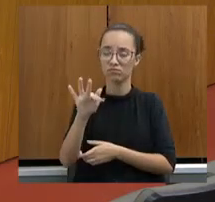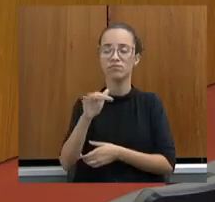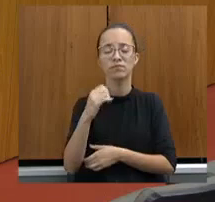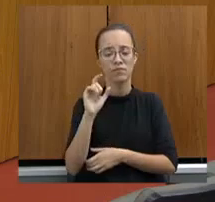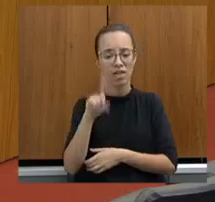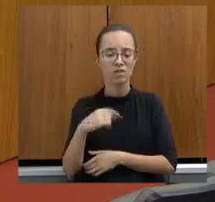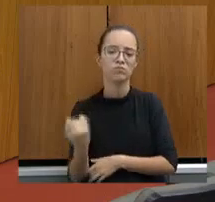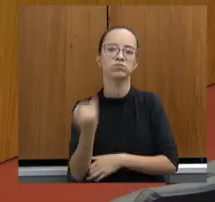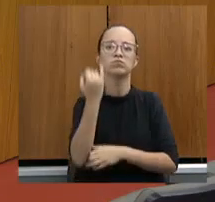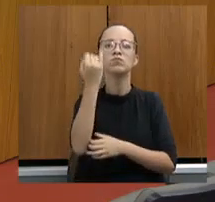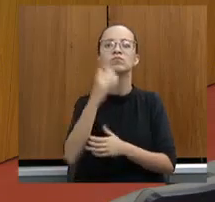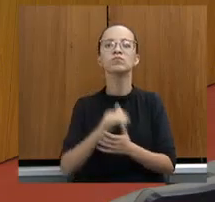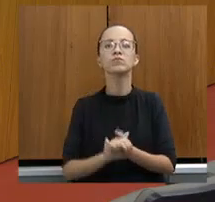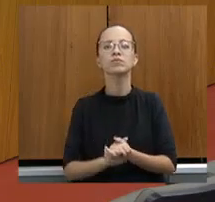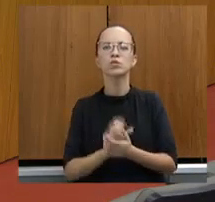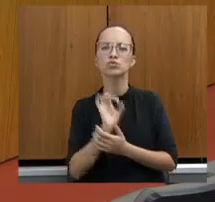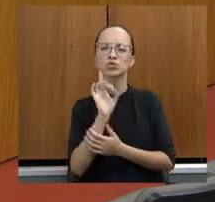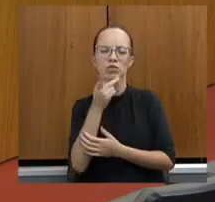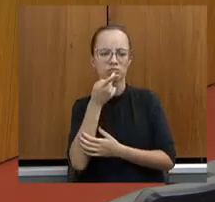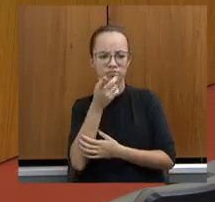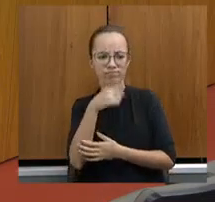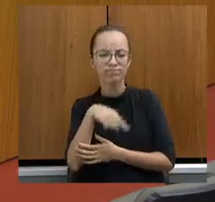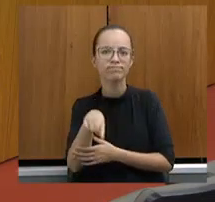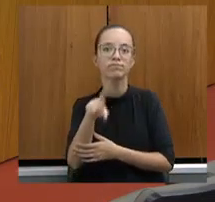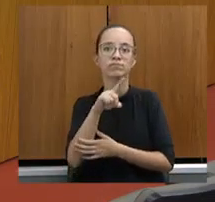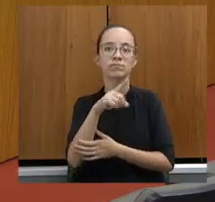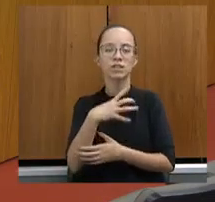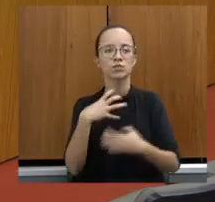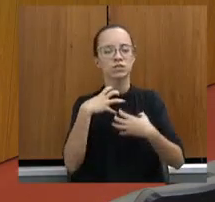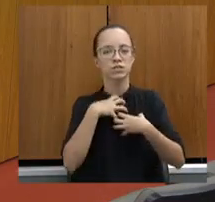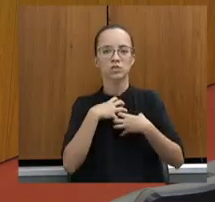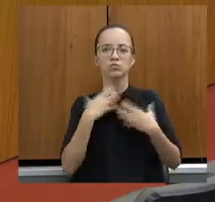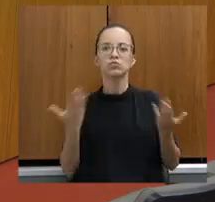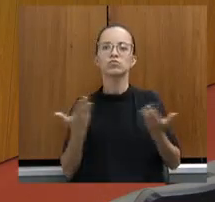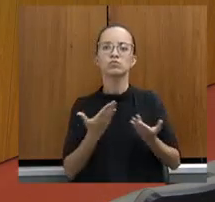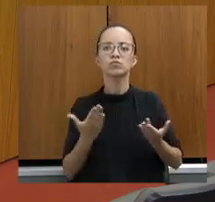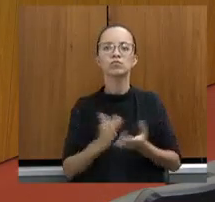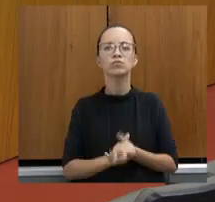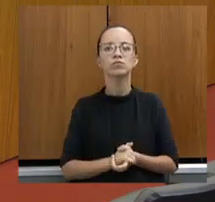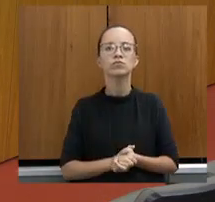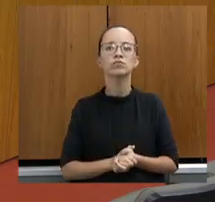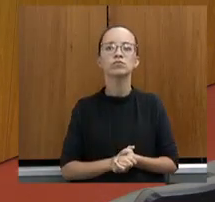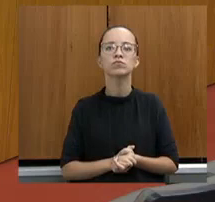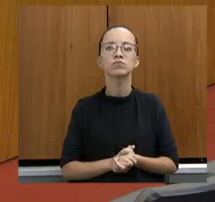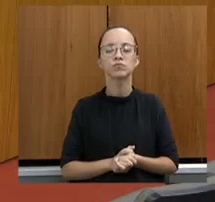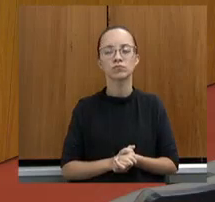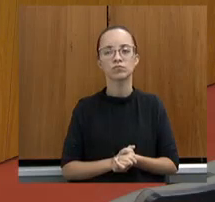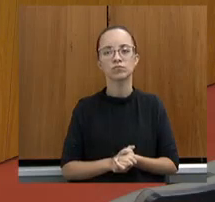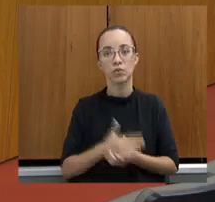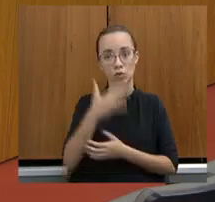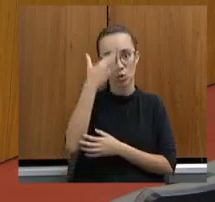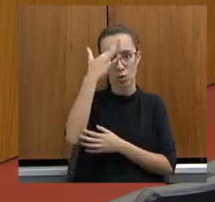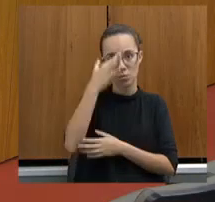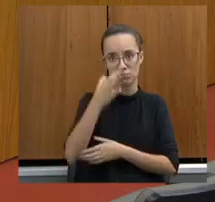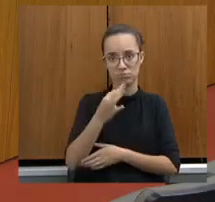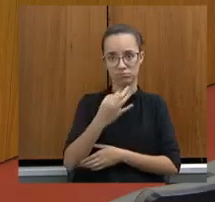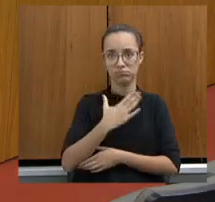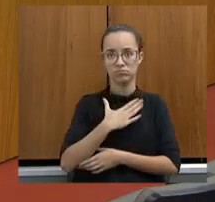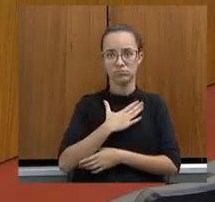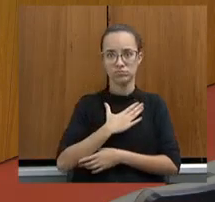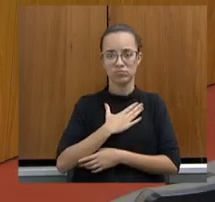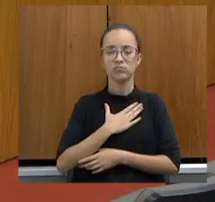somente essa fala e me sinto nesse momento compreendido de que